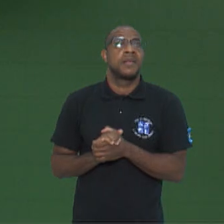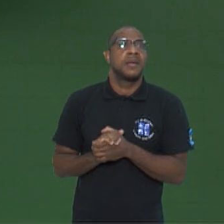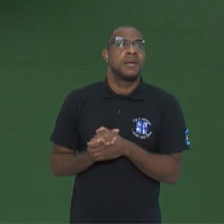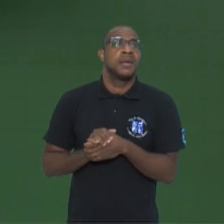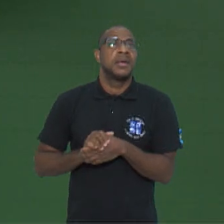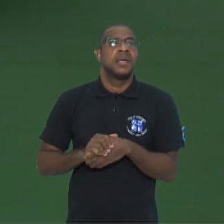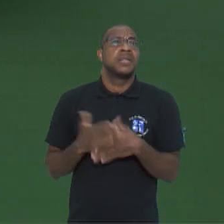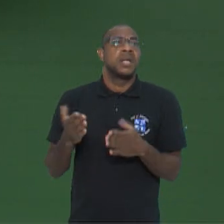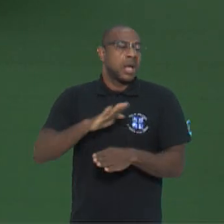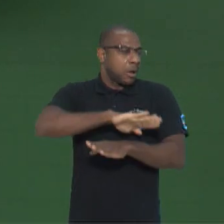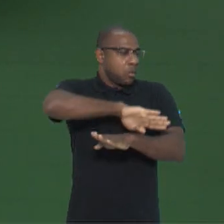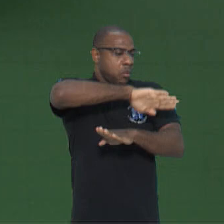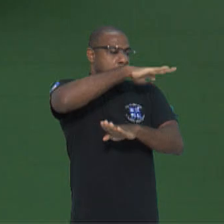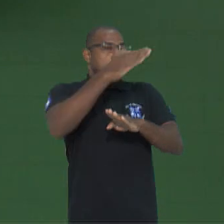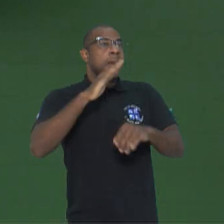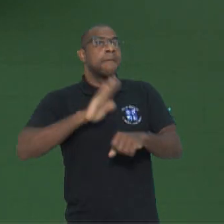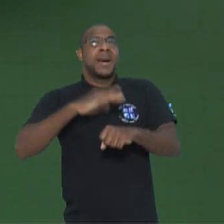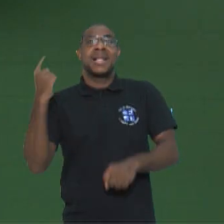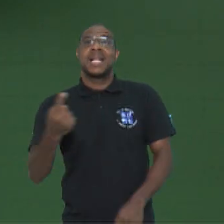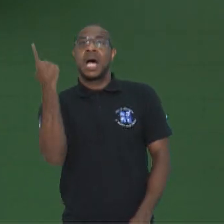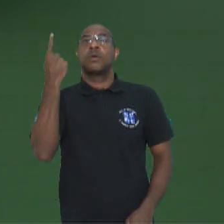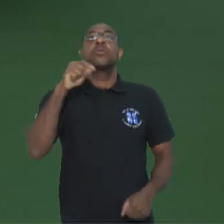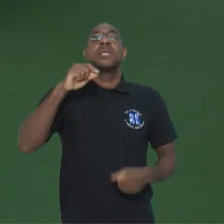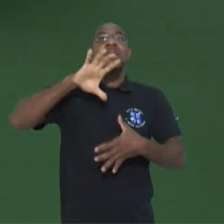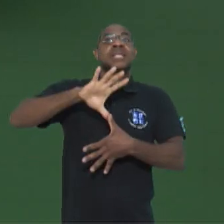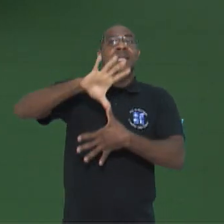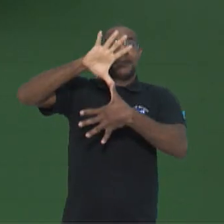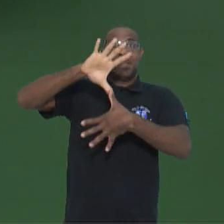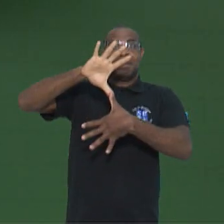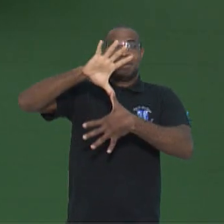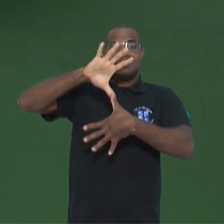a montanha mais alta das Américas.